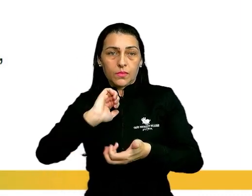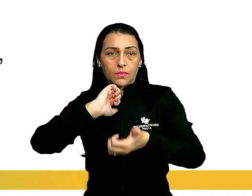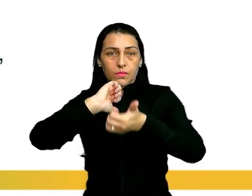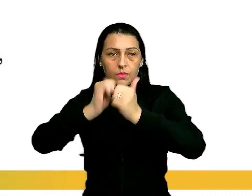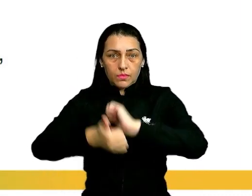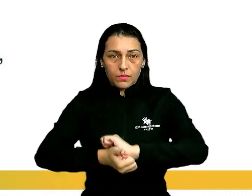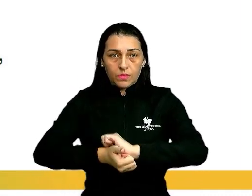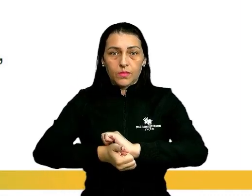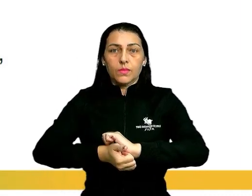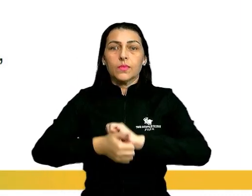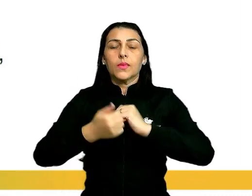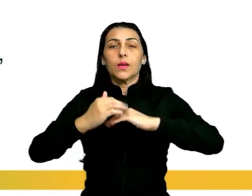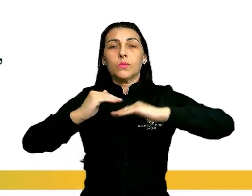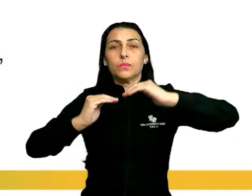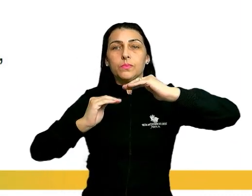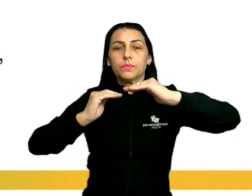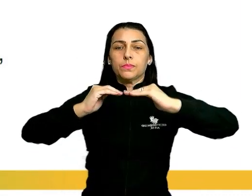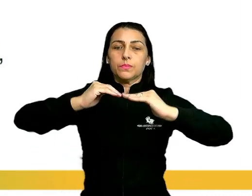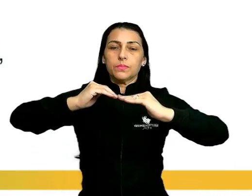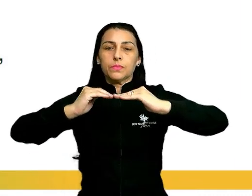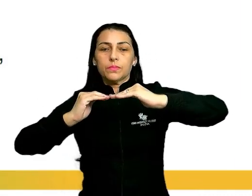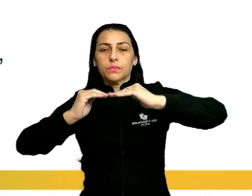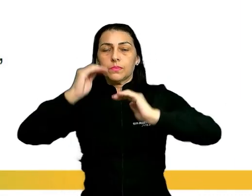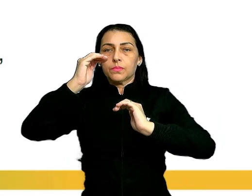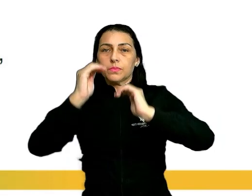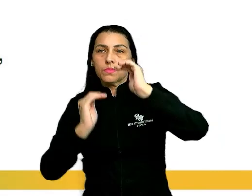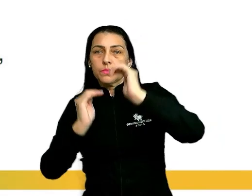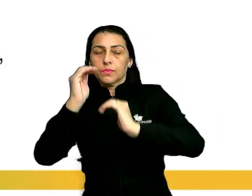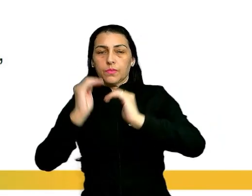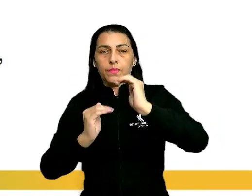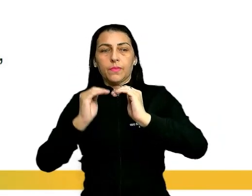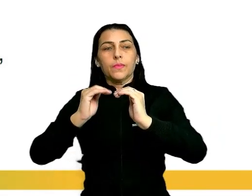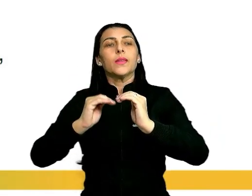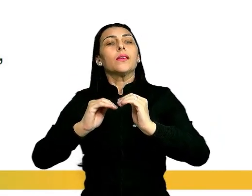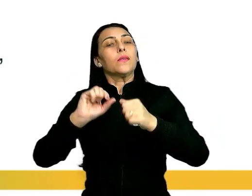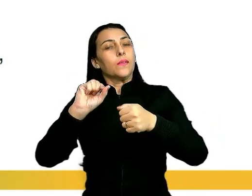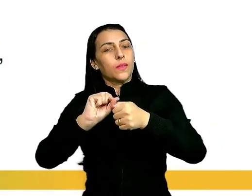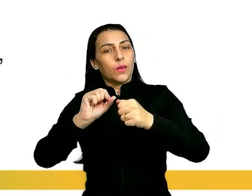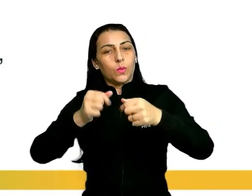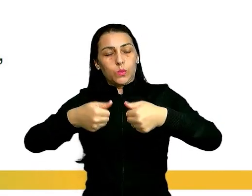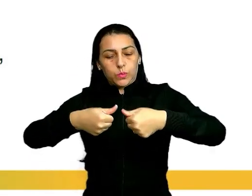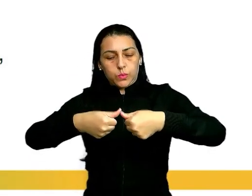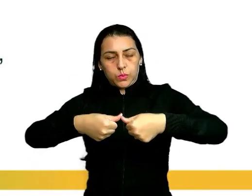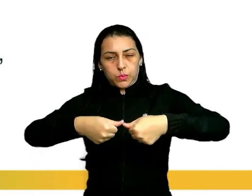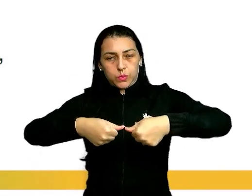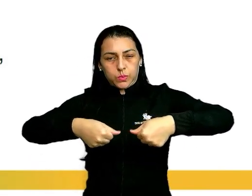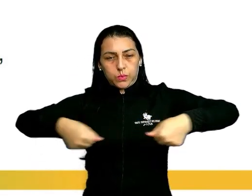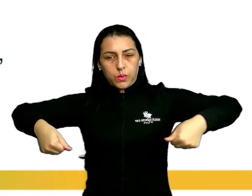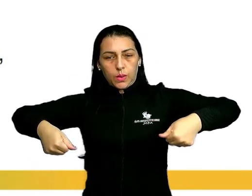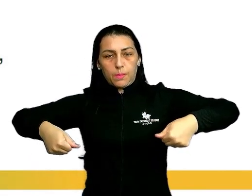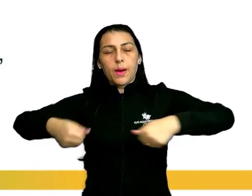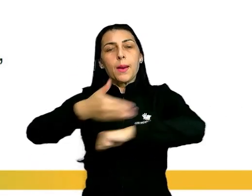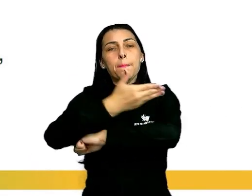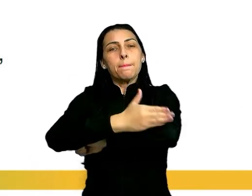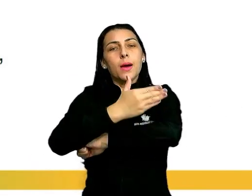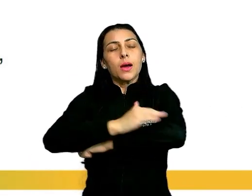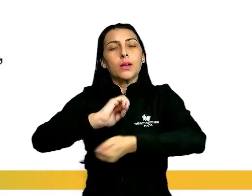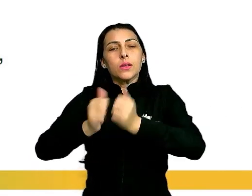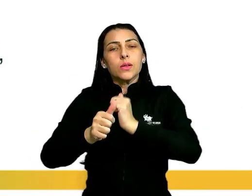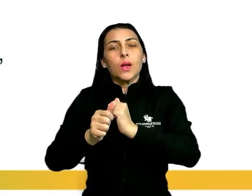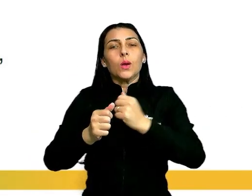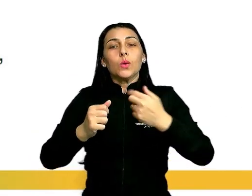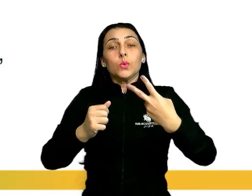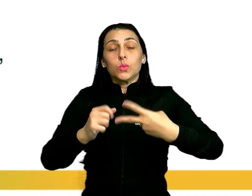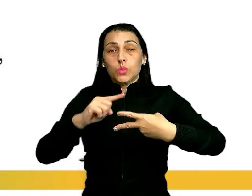no qual o atleta deve se equilibrar e executar manobras estamos sobre uma fita esticada para a prática do esporte as duas